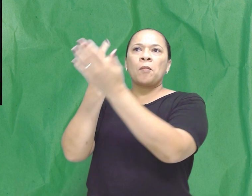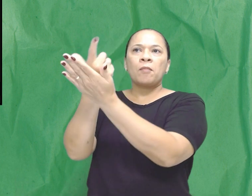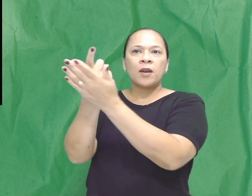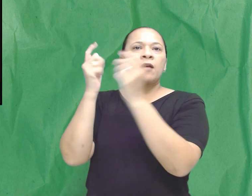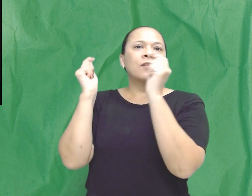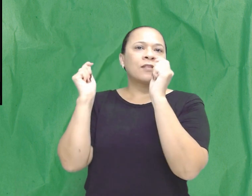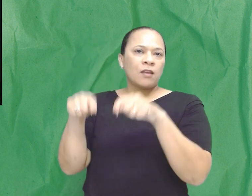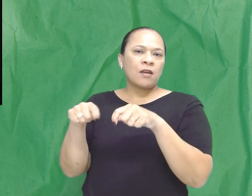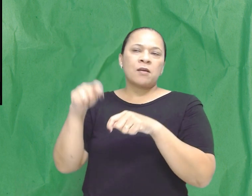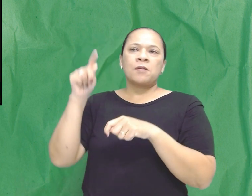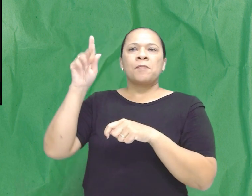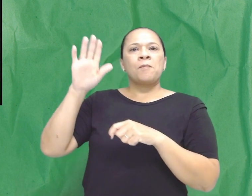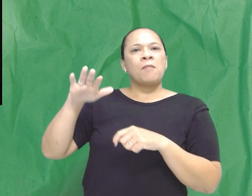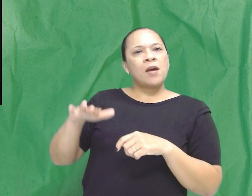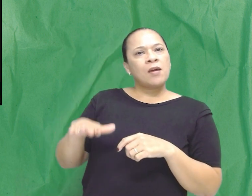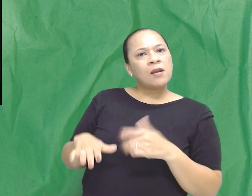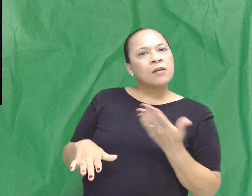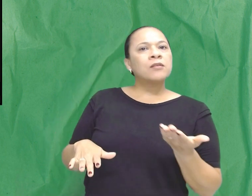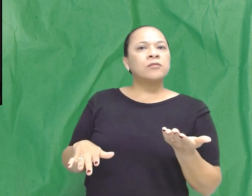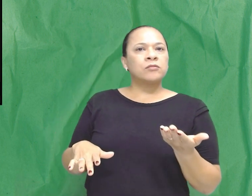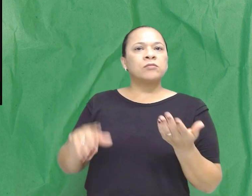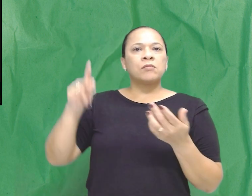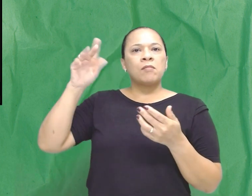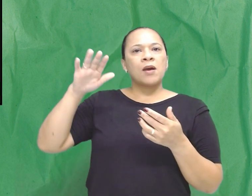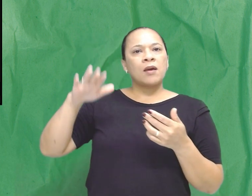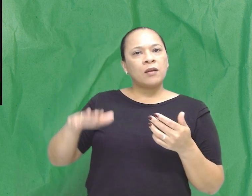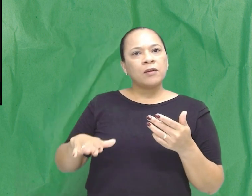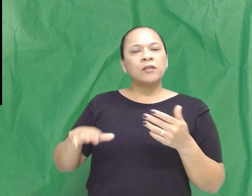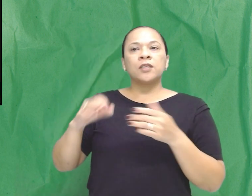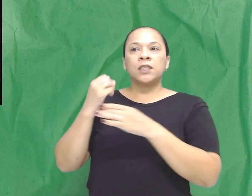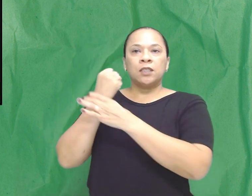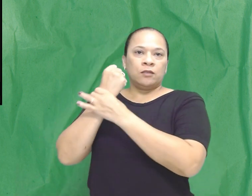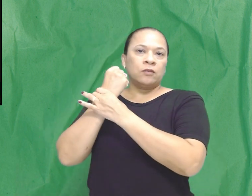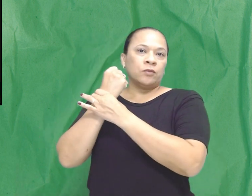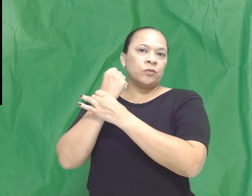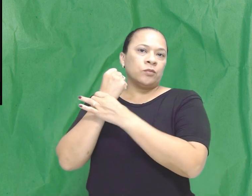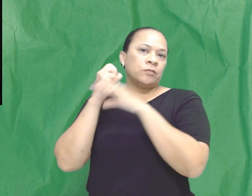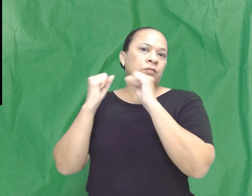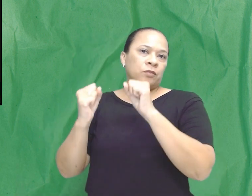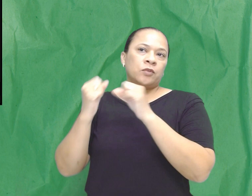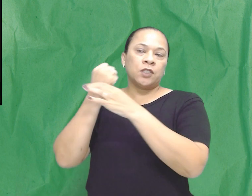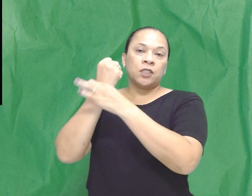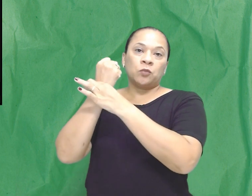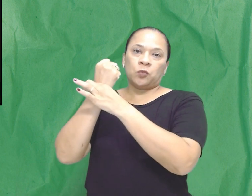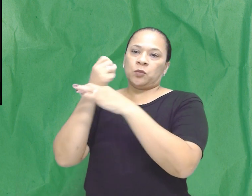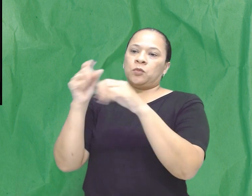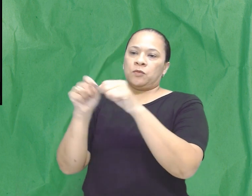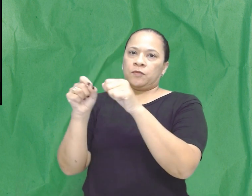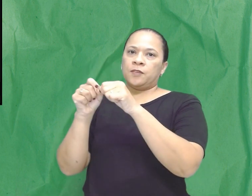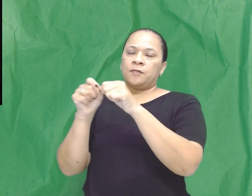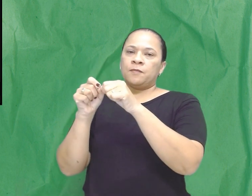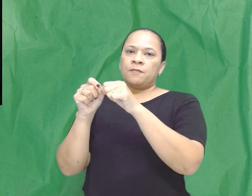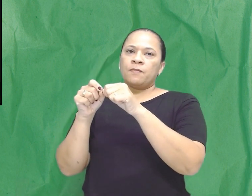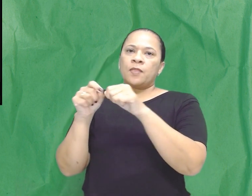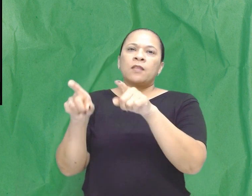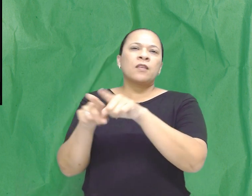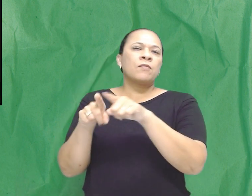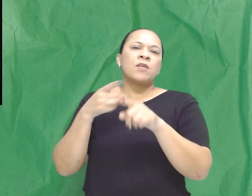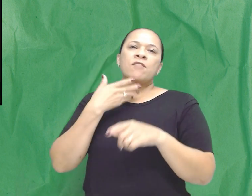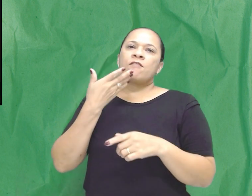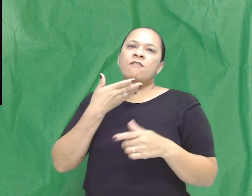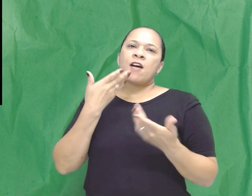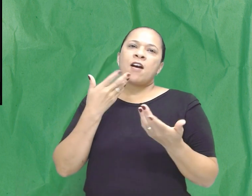tem. Eles são baratos, eles são seguros, você pode fazer com toda segurança e eles são